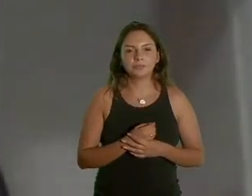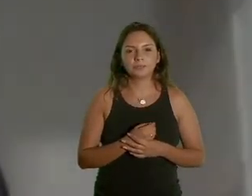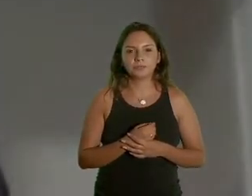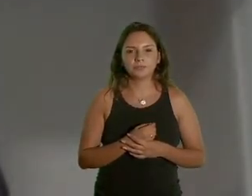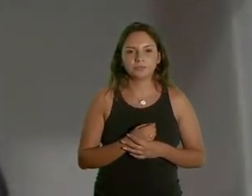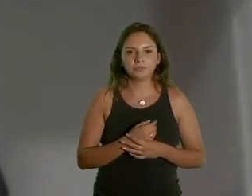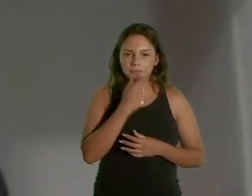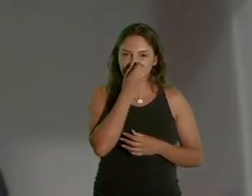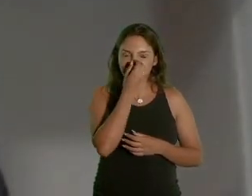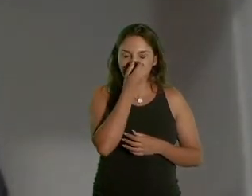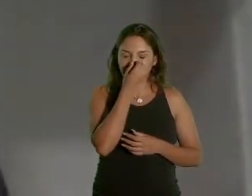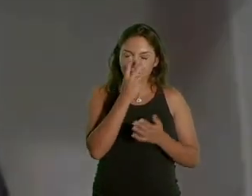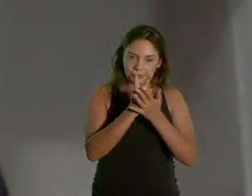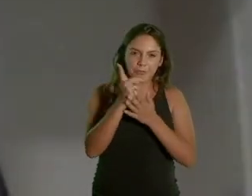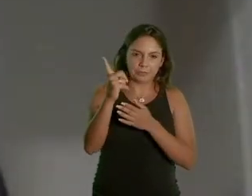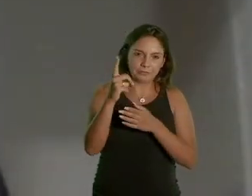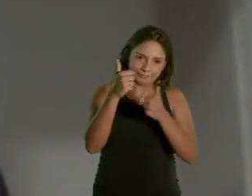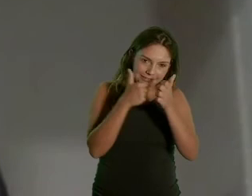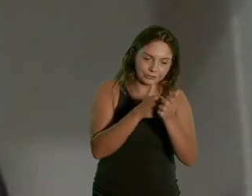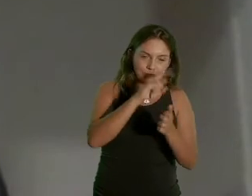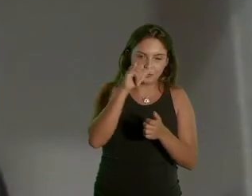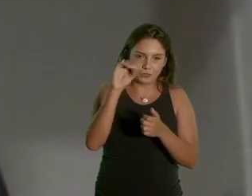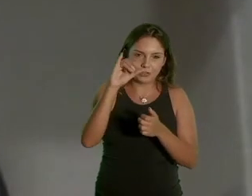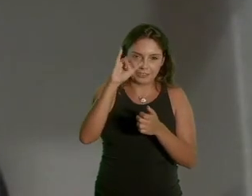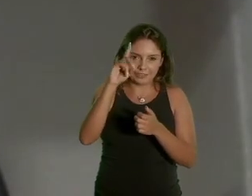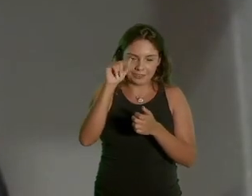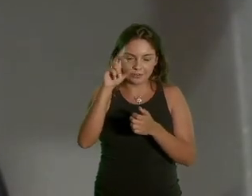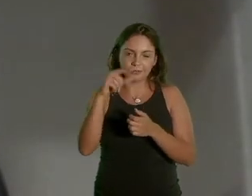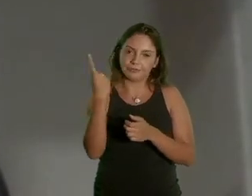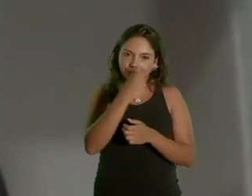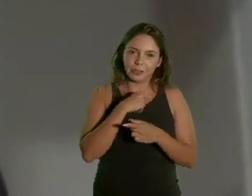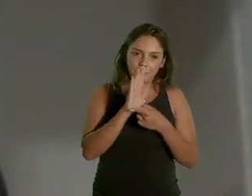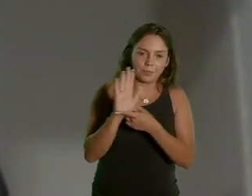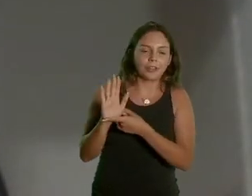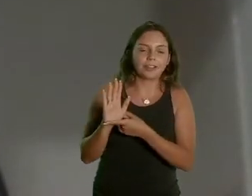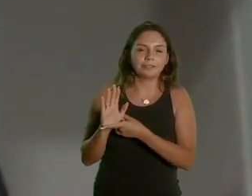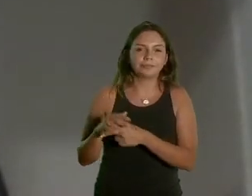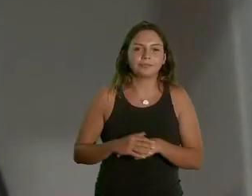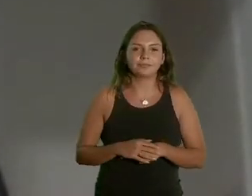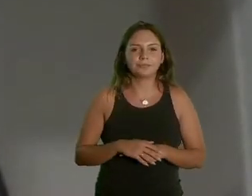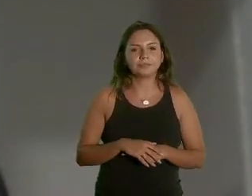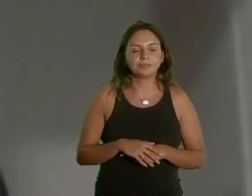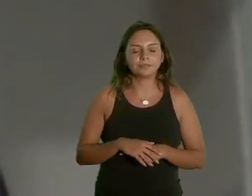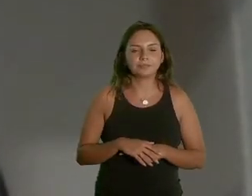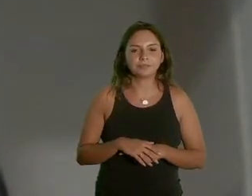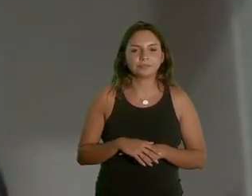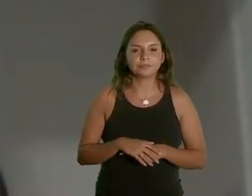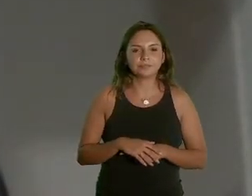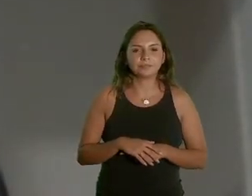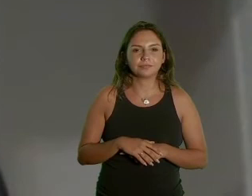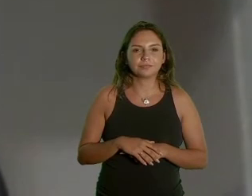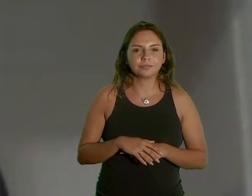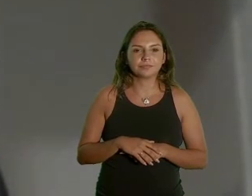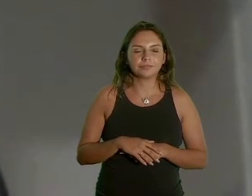com alguma crítica, estou sempre por lá, me sigam, @joãoidaló, e vamos apoiar, né, os autores independentes,